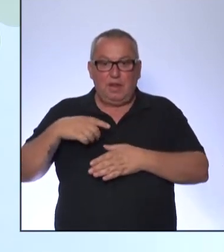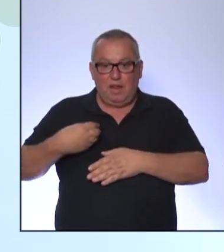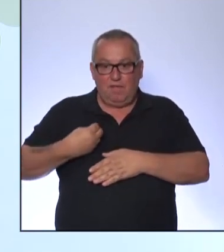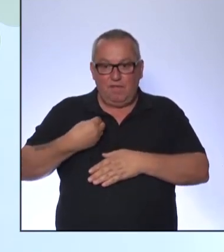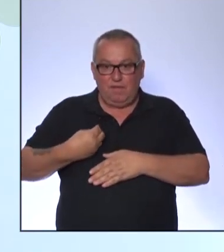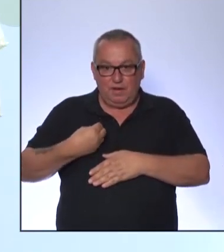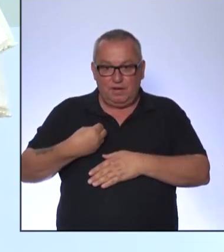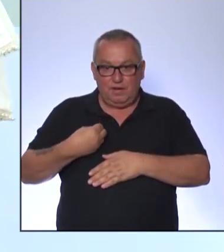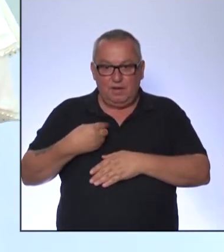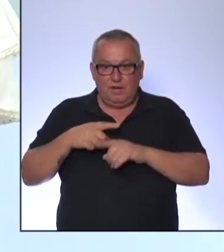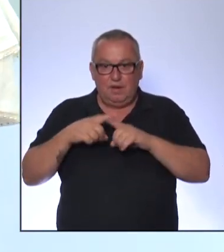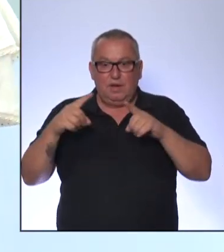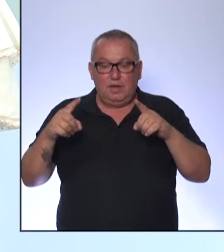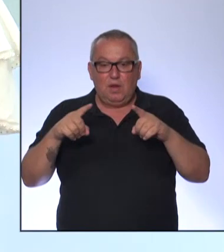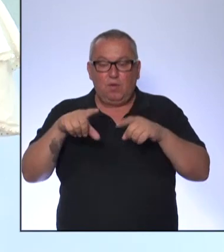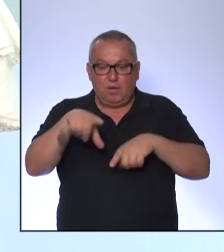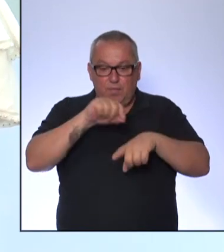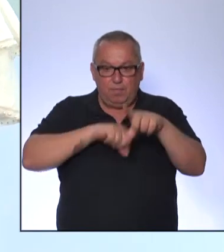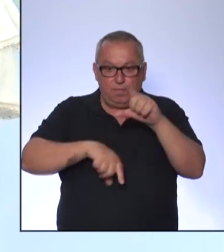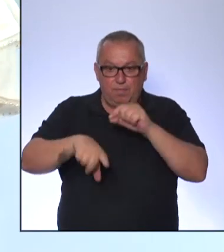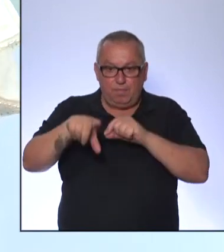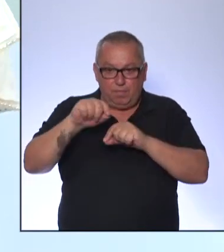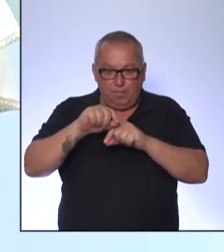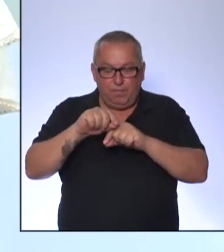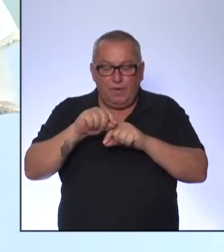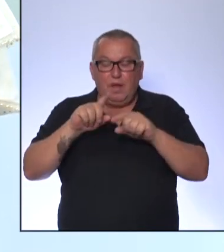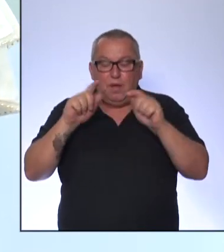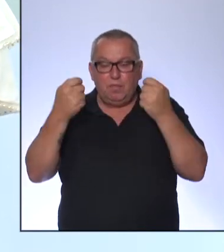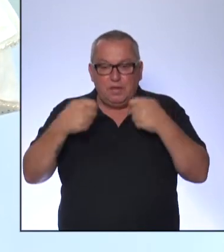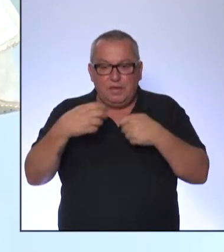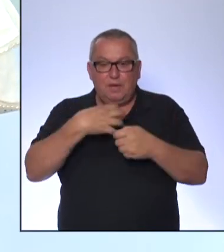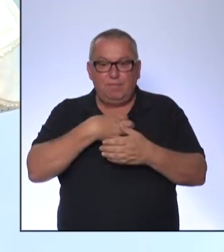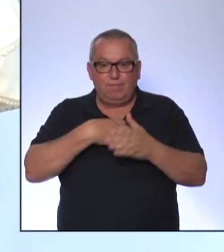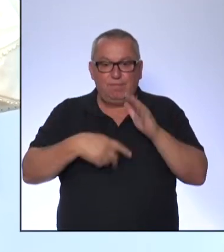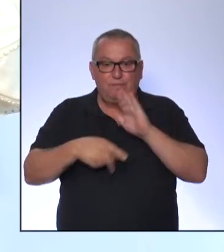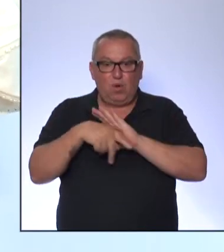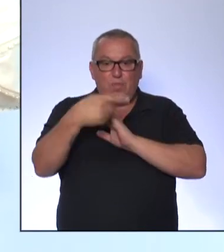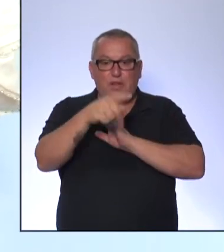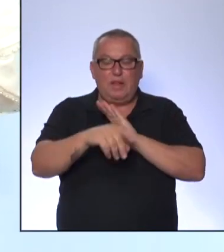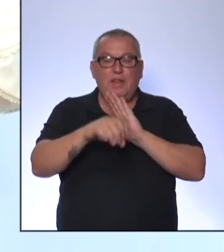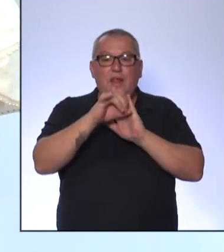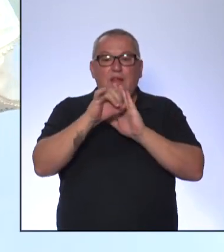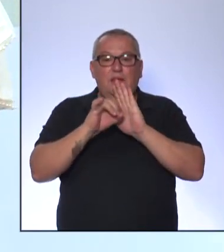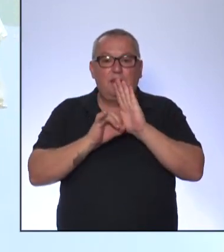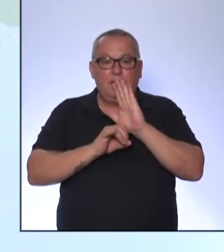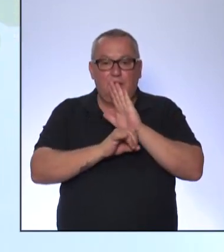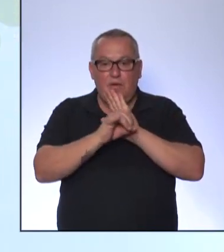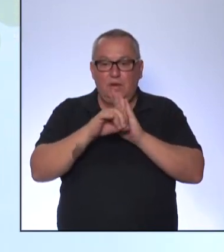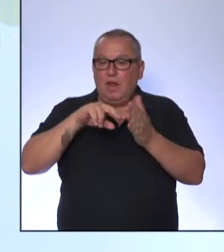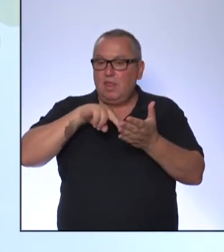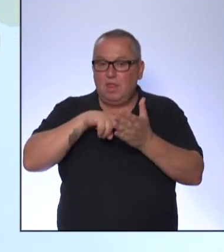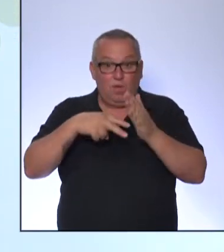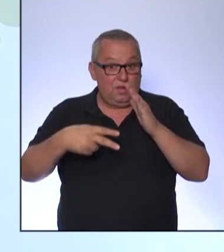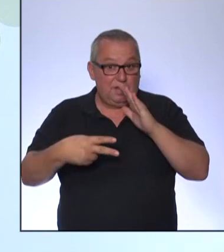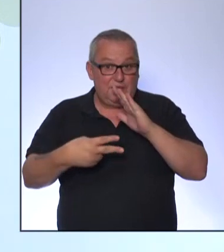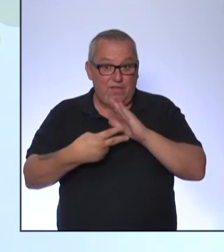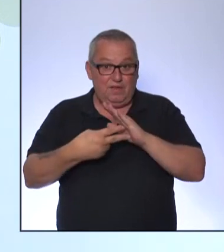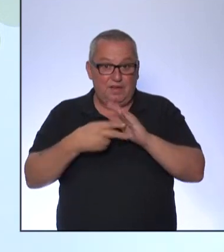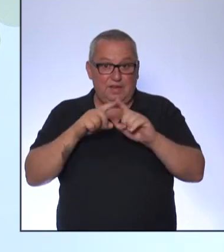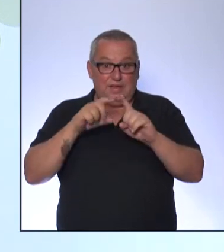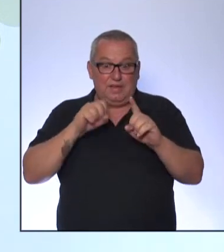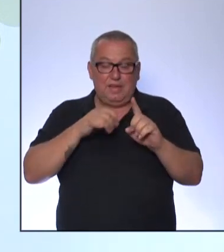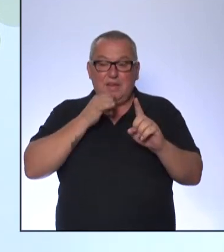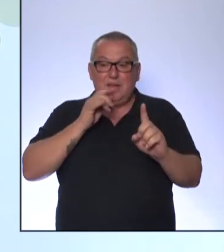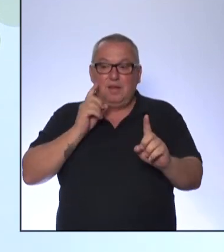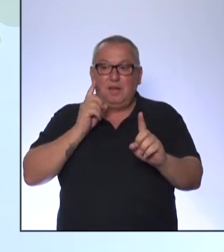essa permeabilidade seletiva ela vai depender de algumas características dessa célula. Isso não significa que essa célula, se deparar, de